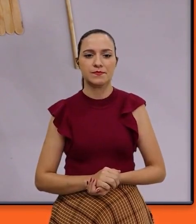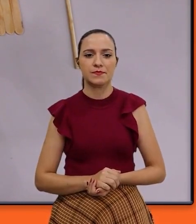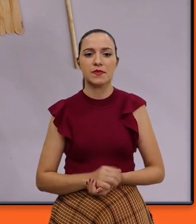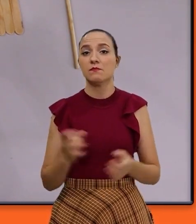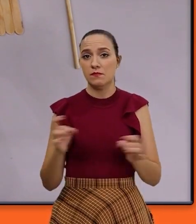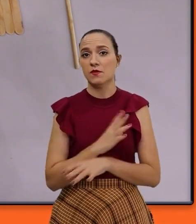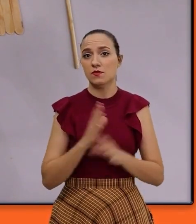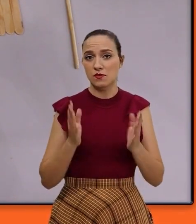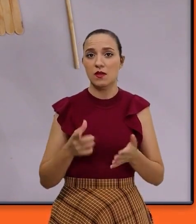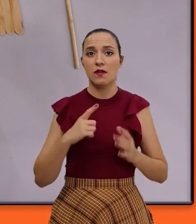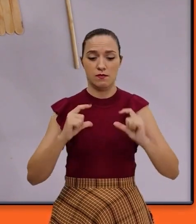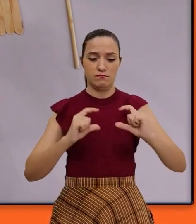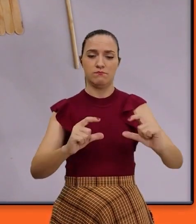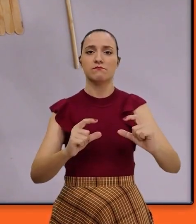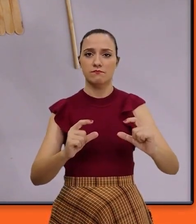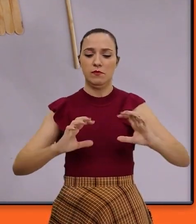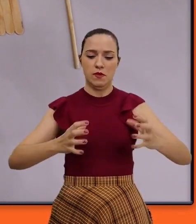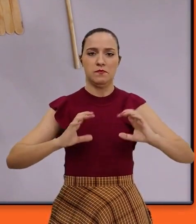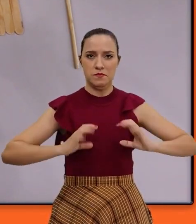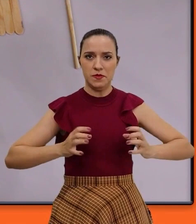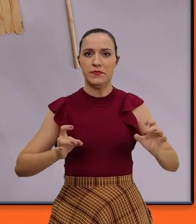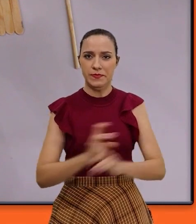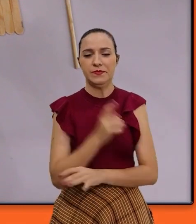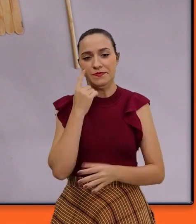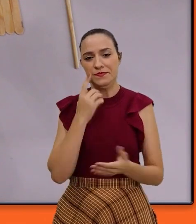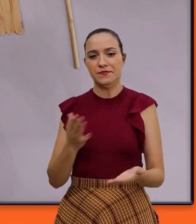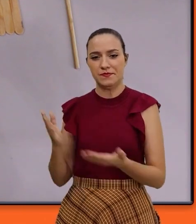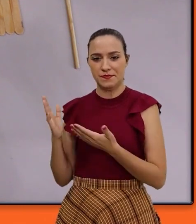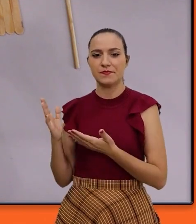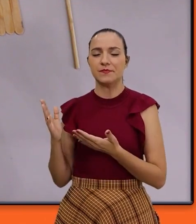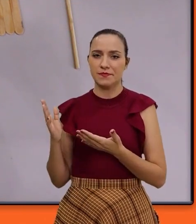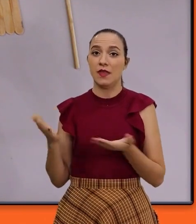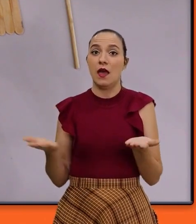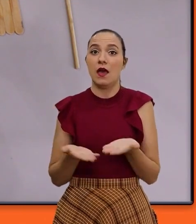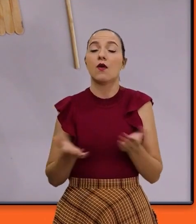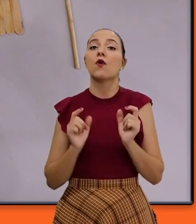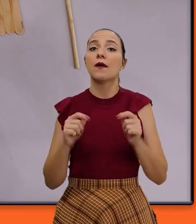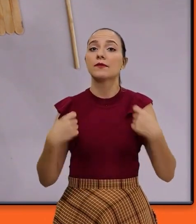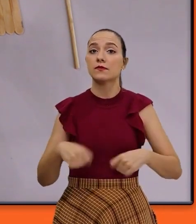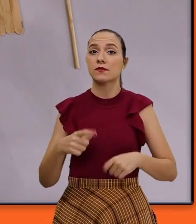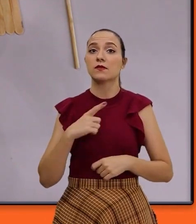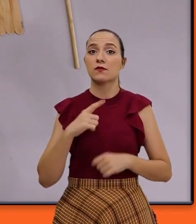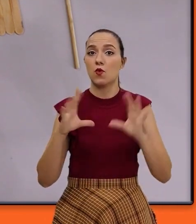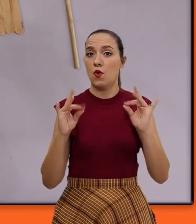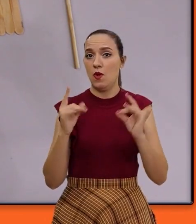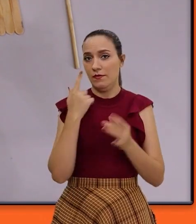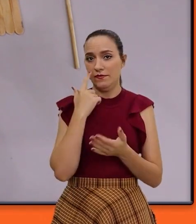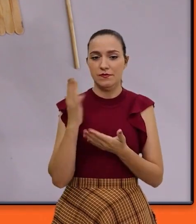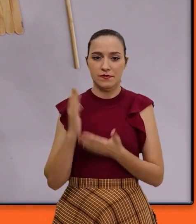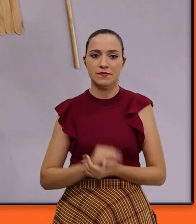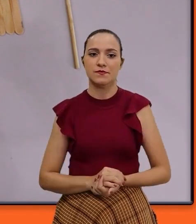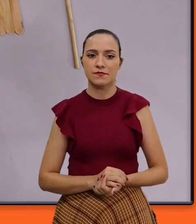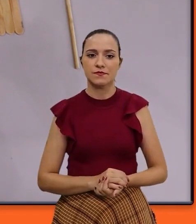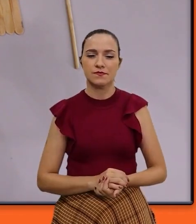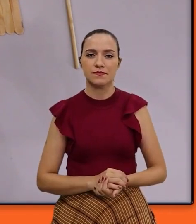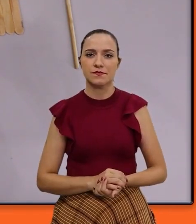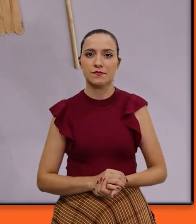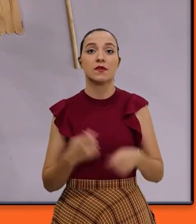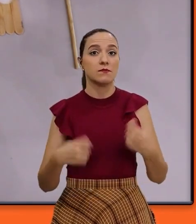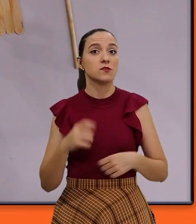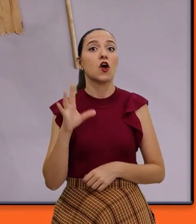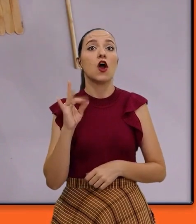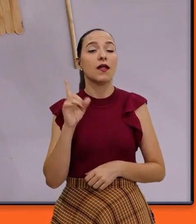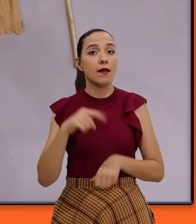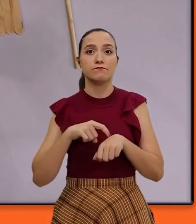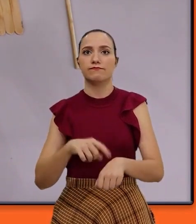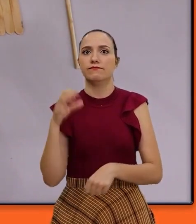nosso chassi, então agora nós vamos fazer essa colagem aqui. Então, para colar, você vai precisar dessa